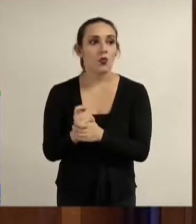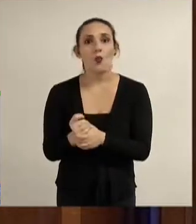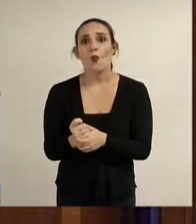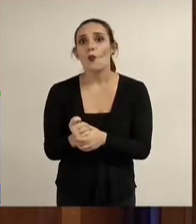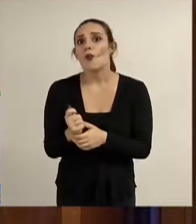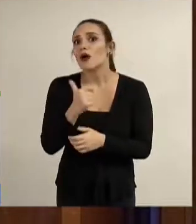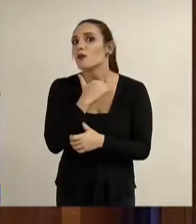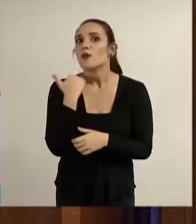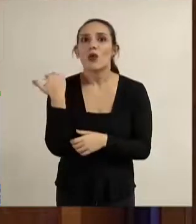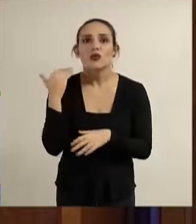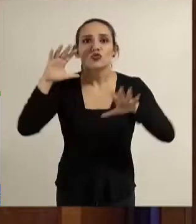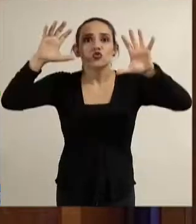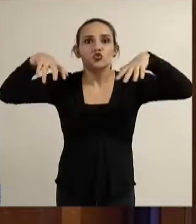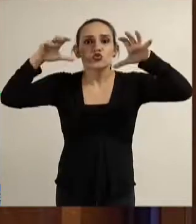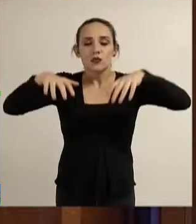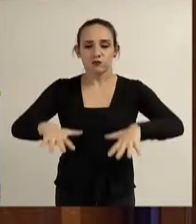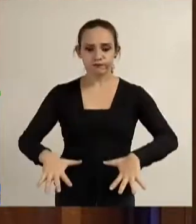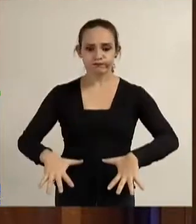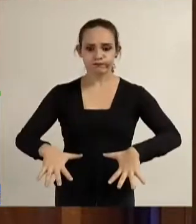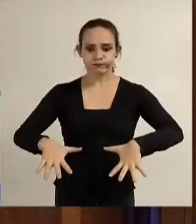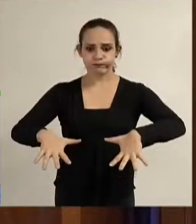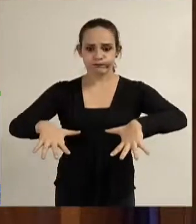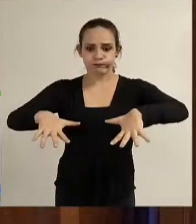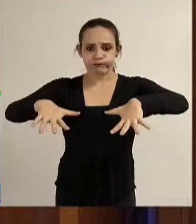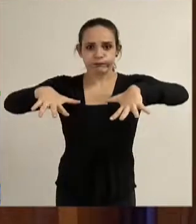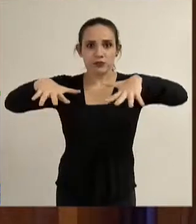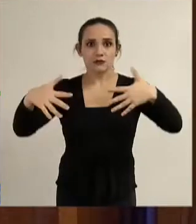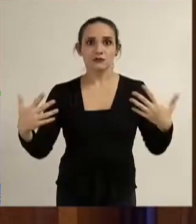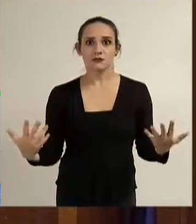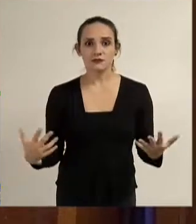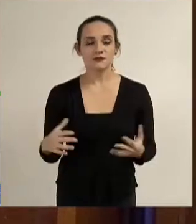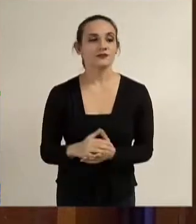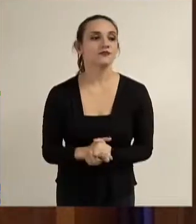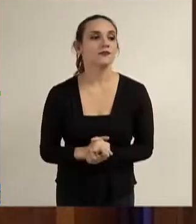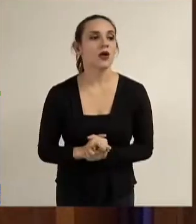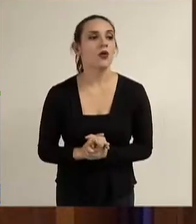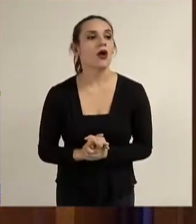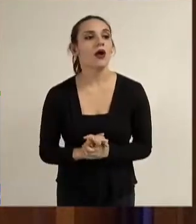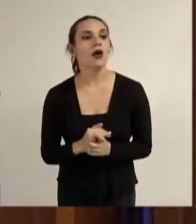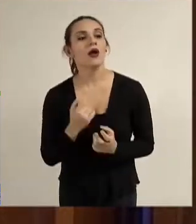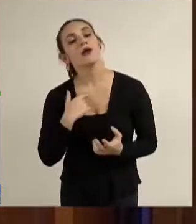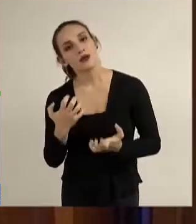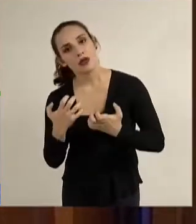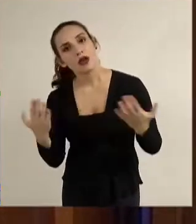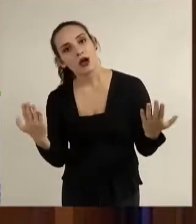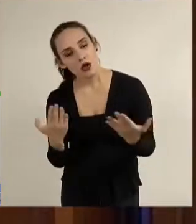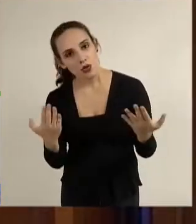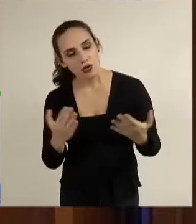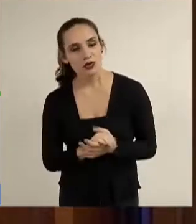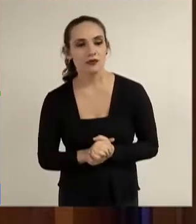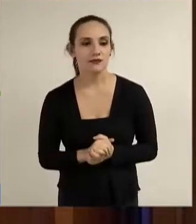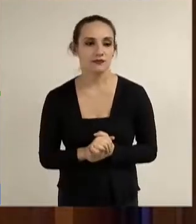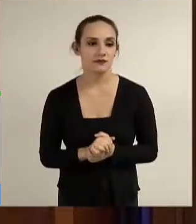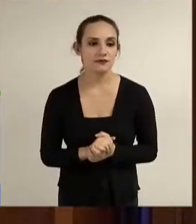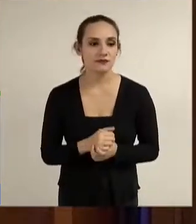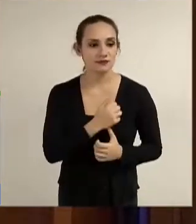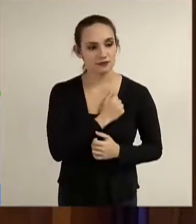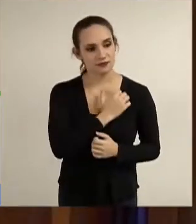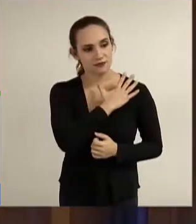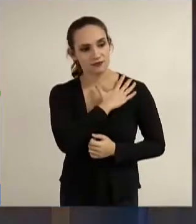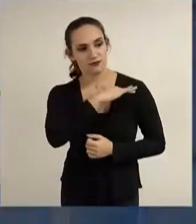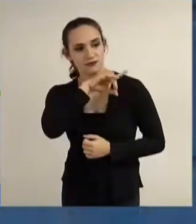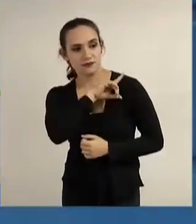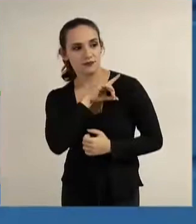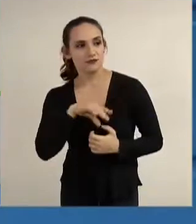afogados naquela chuva que nós tivemos aqui em Campo Grande, terrível. Então, gostaria, deputado Coronel